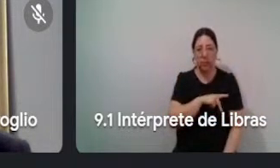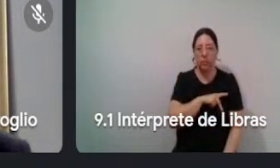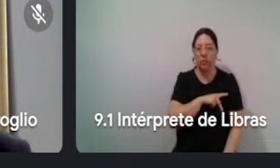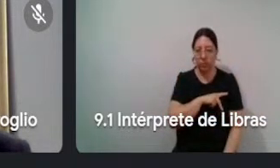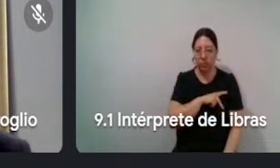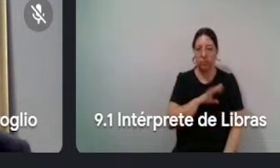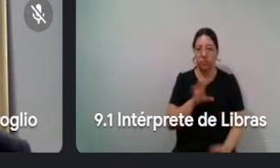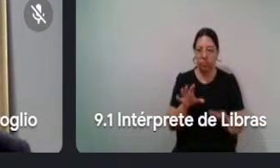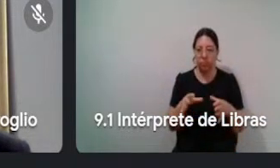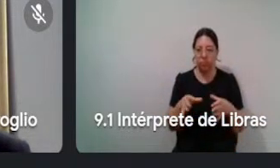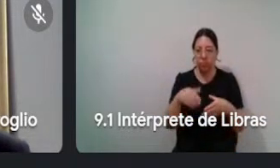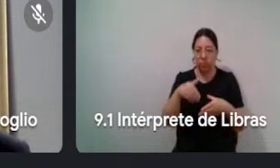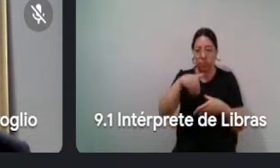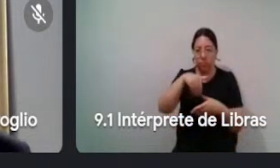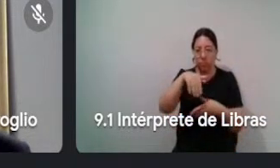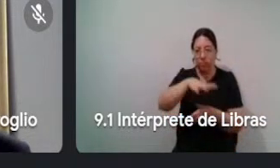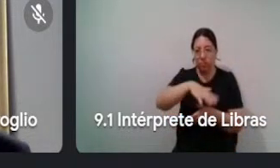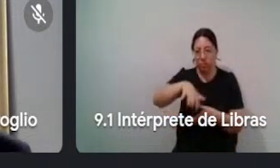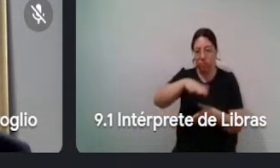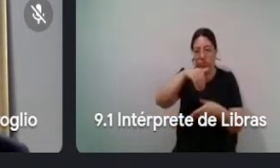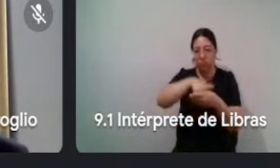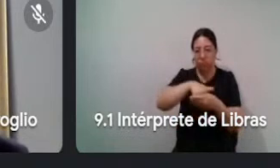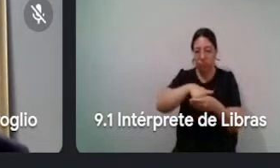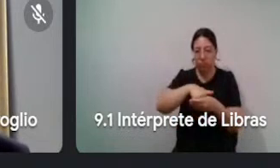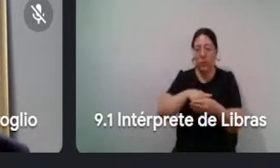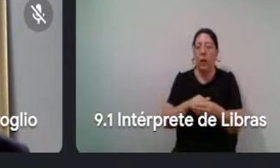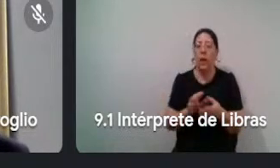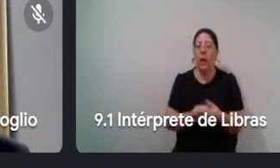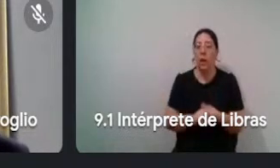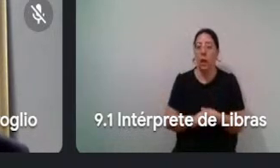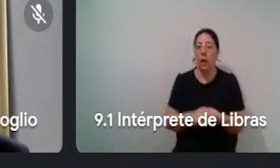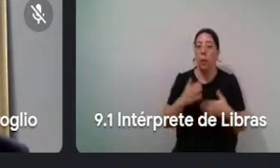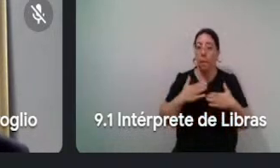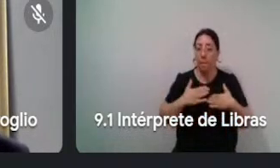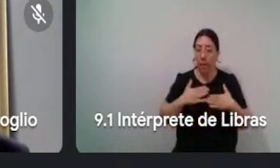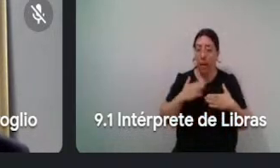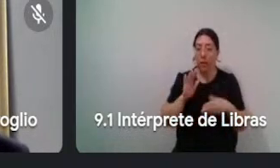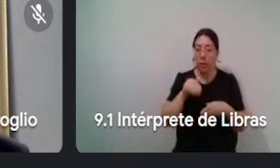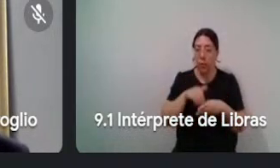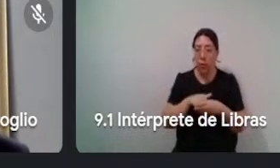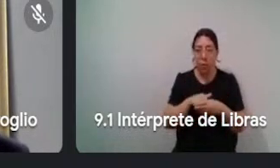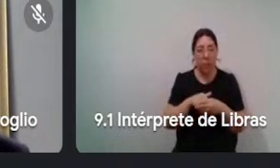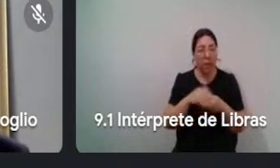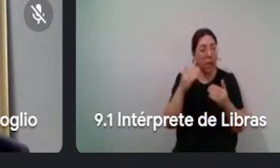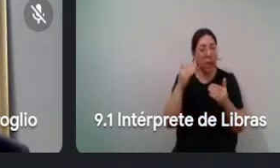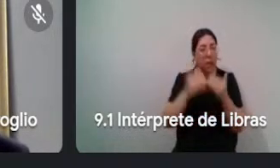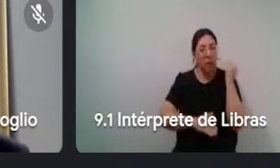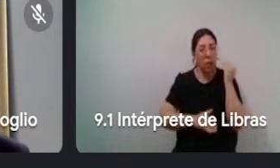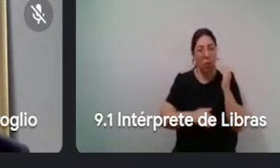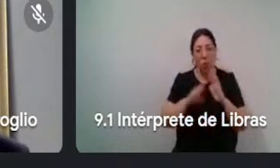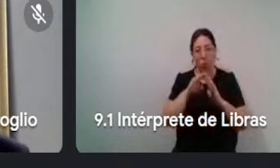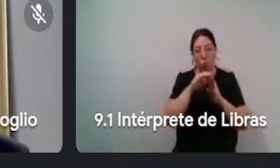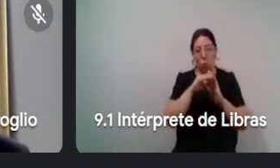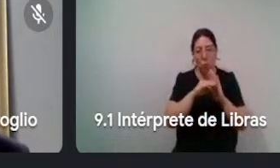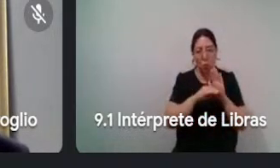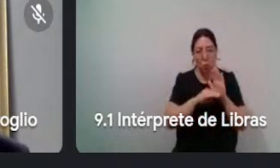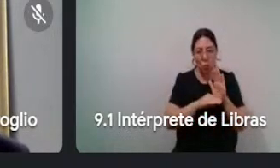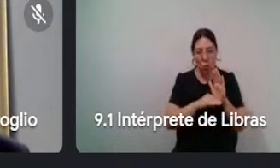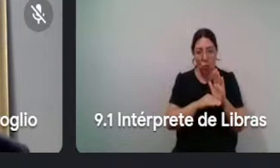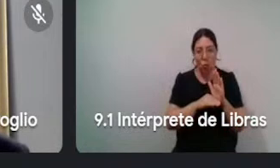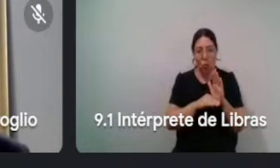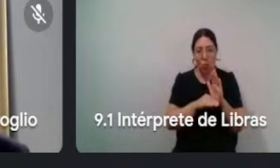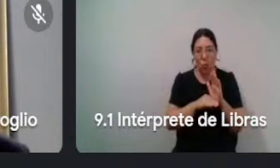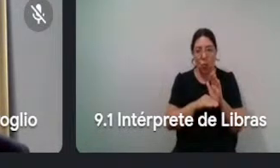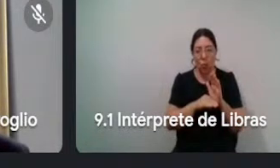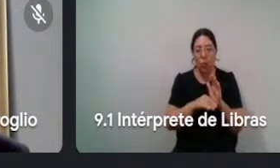e voto pela desaprovação das contas do órgão de direção estadual do Partido